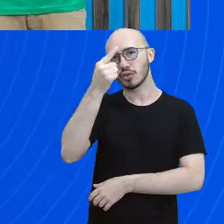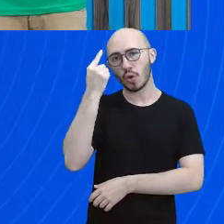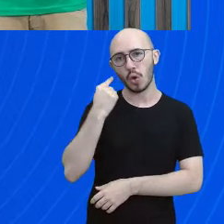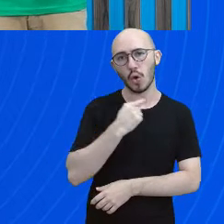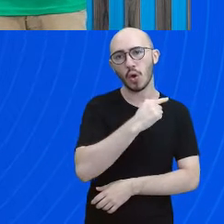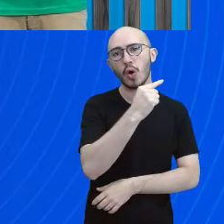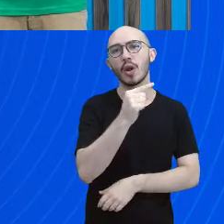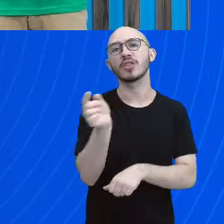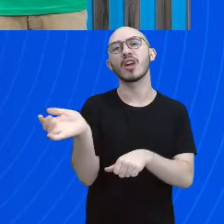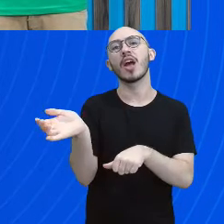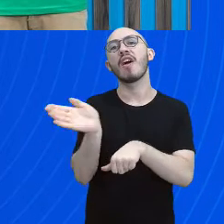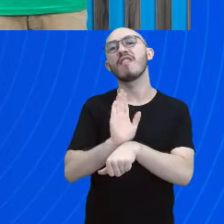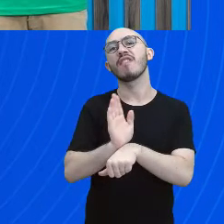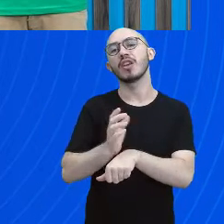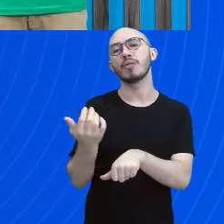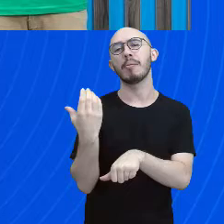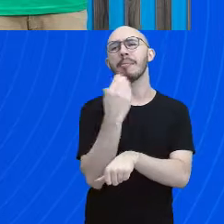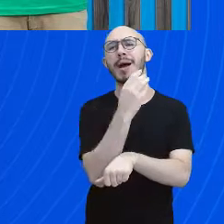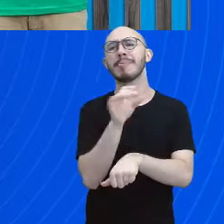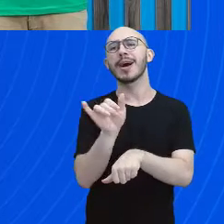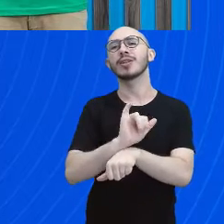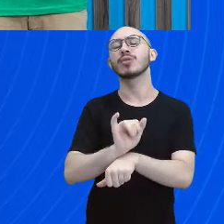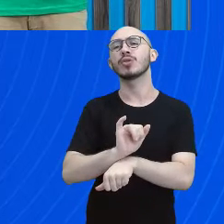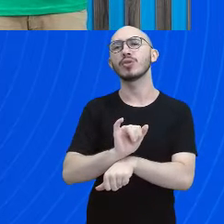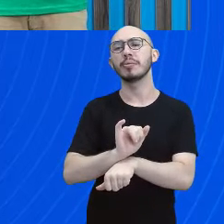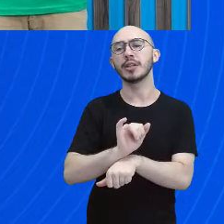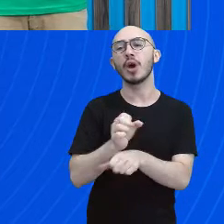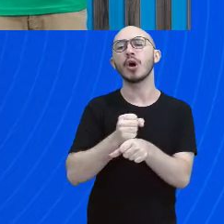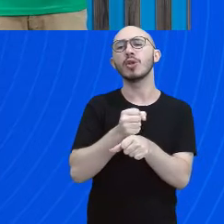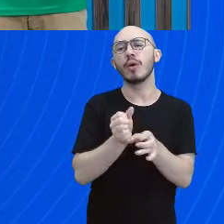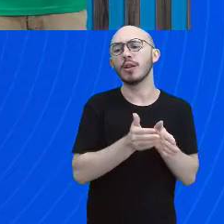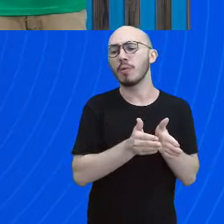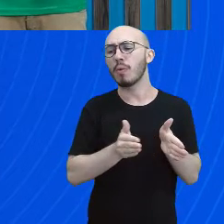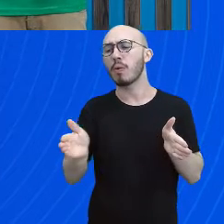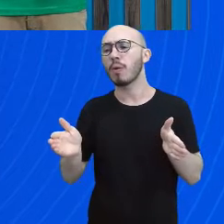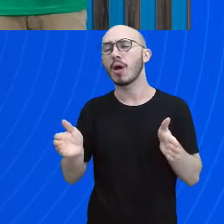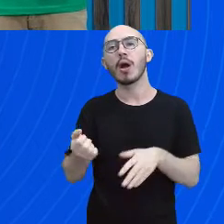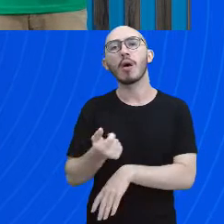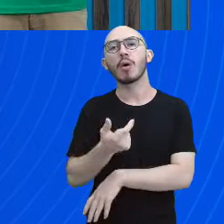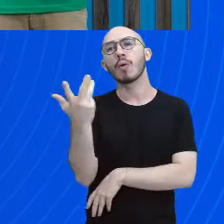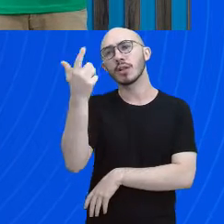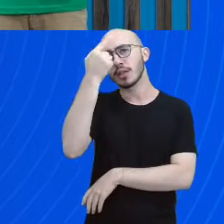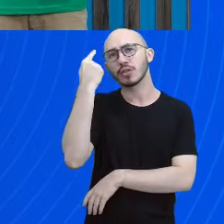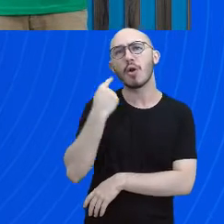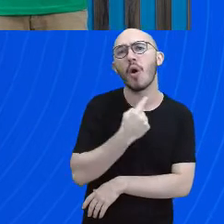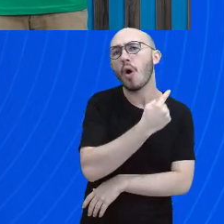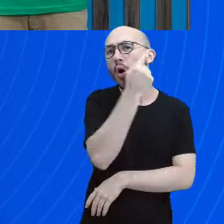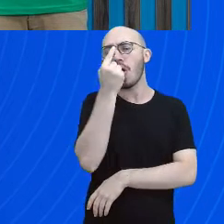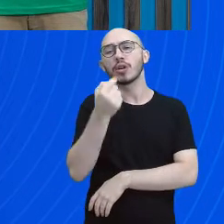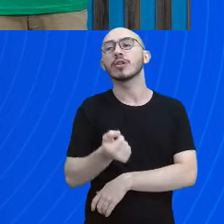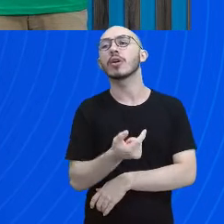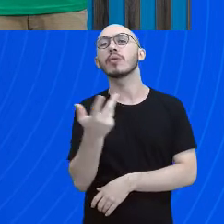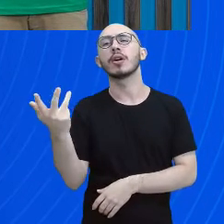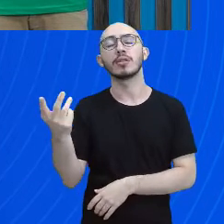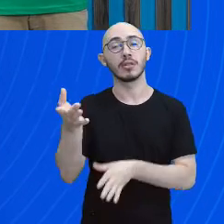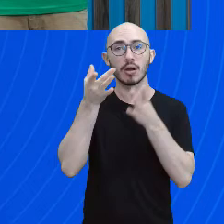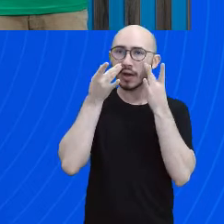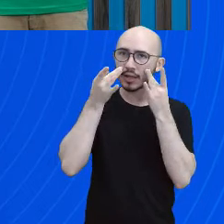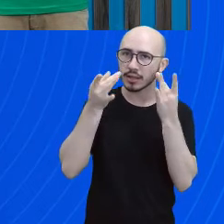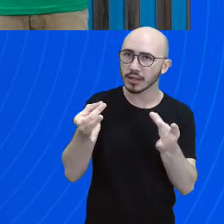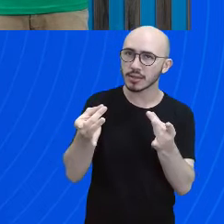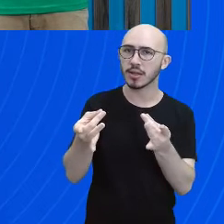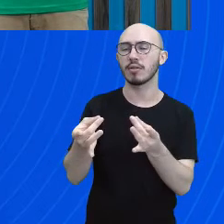E se a gente for fazer essa pergunta, o número de vídeos por ano, ou seja, quantas horas de vídeo, tá certo? Então, como eu disse, presta bem atenção